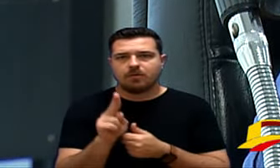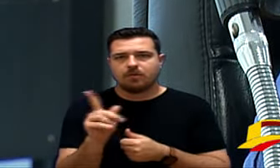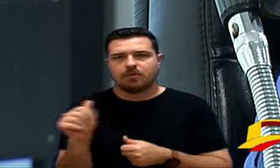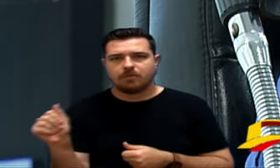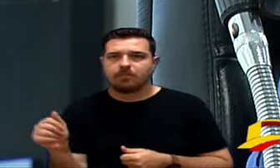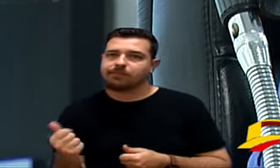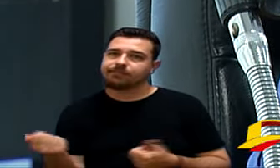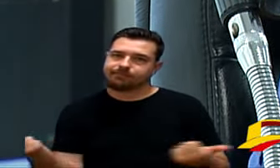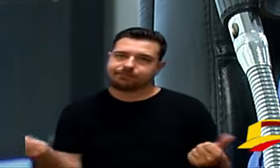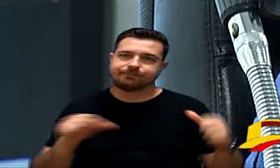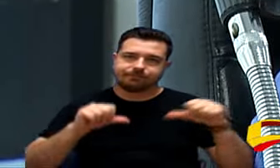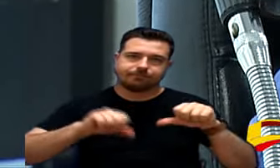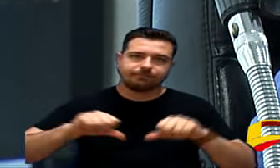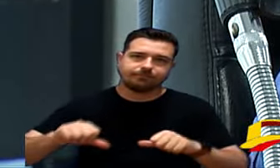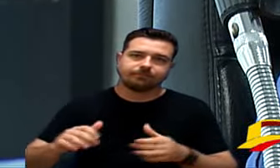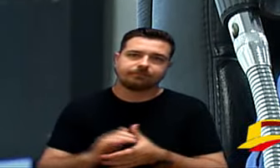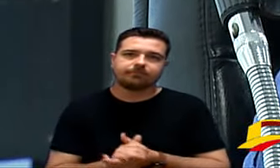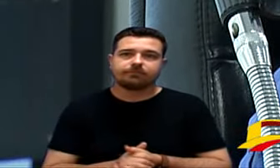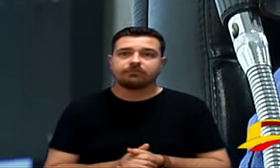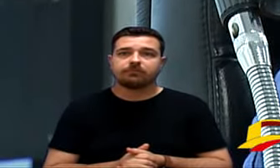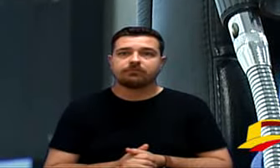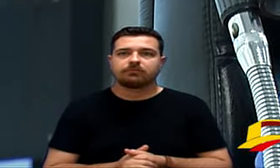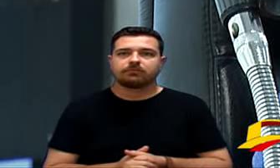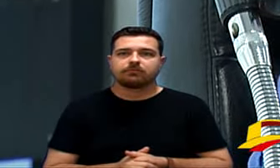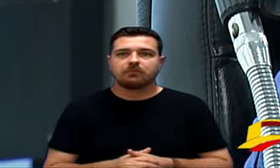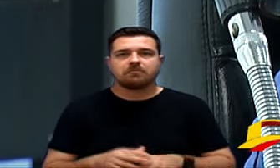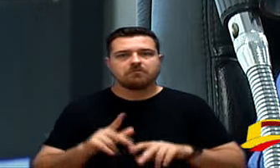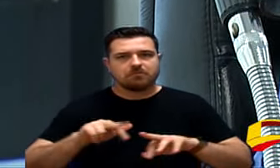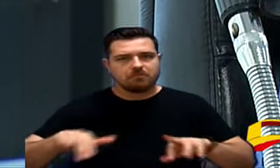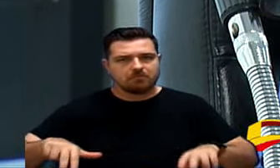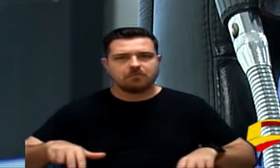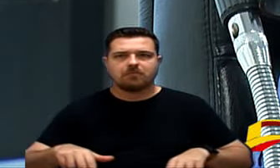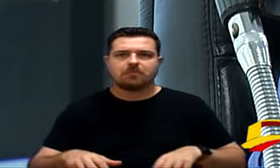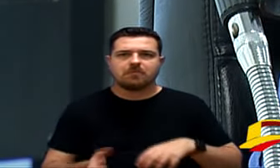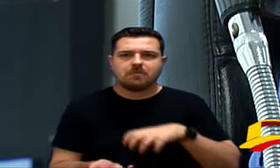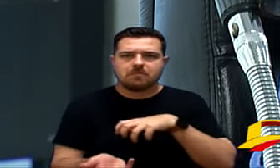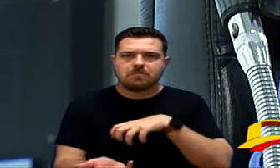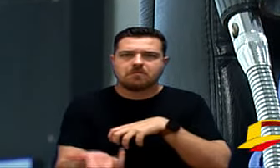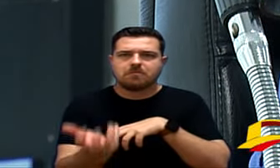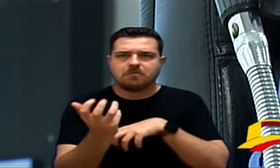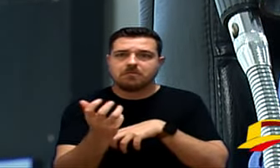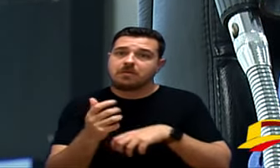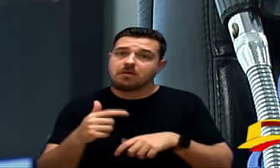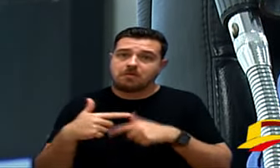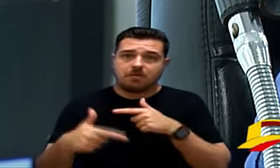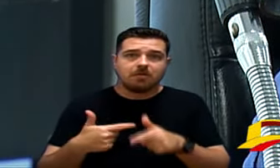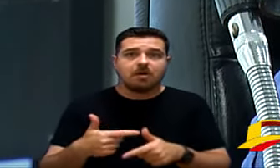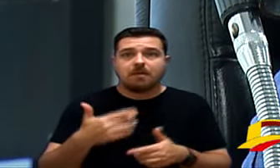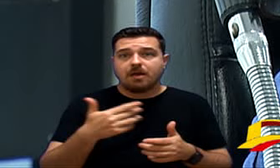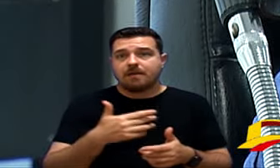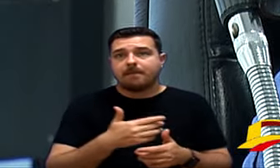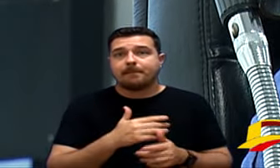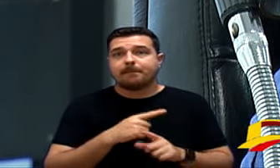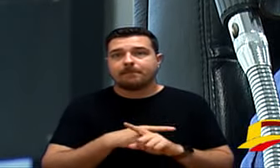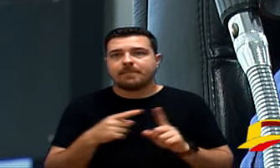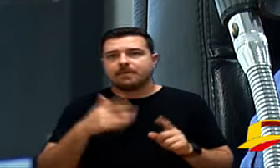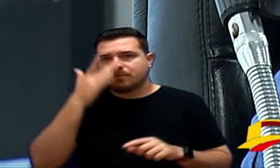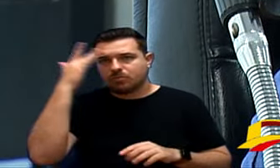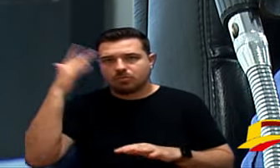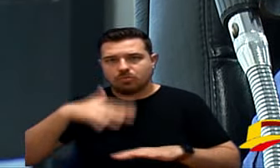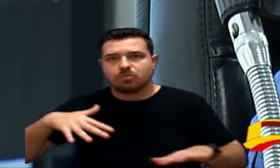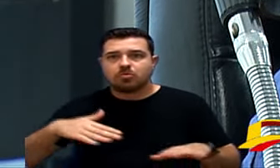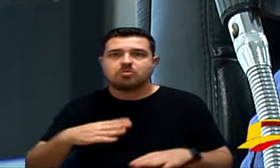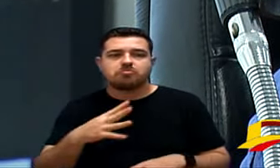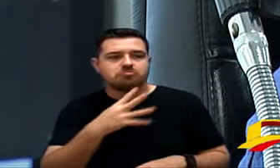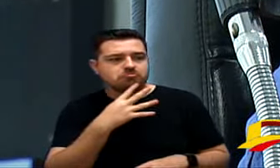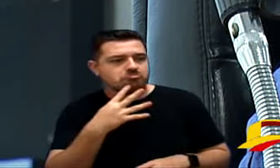Piraju já tava certo as máquinas estavam lá não foi conversado com os moradores os moradores não Sabi de nada faço parte da associação do